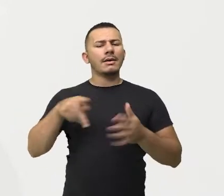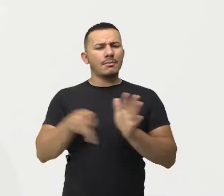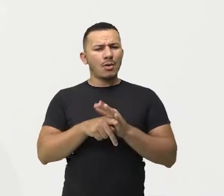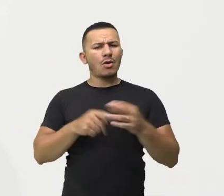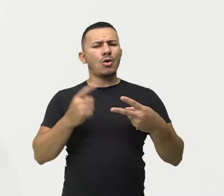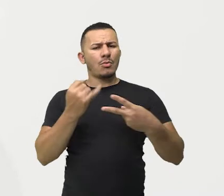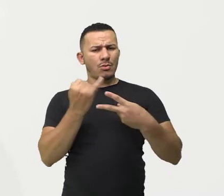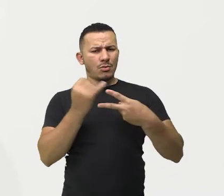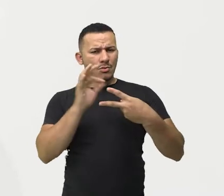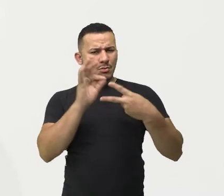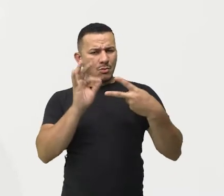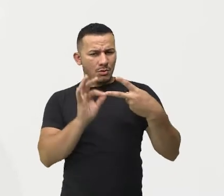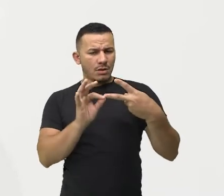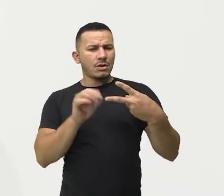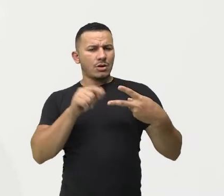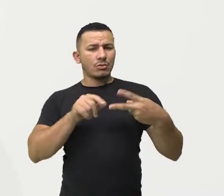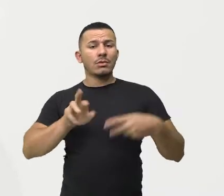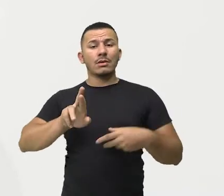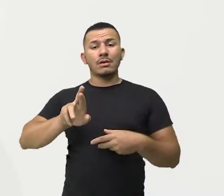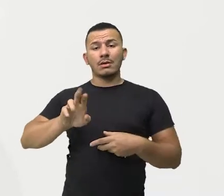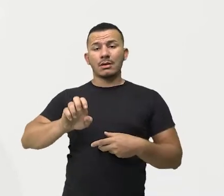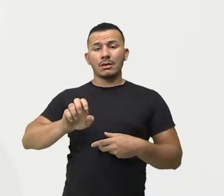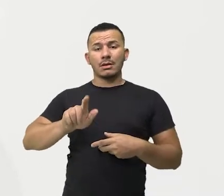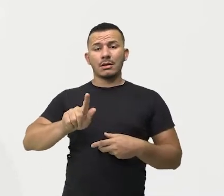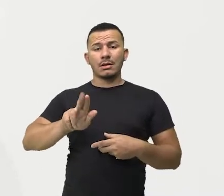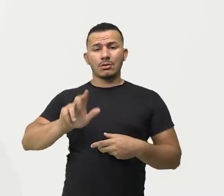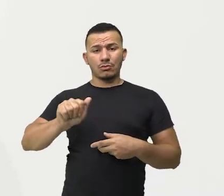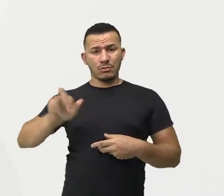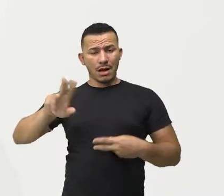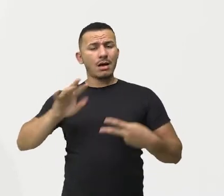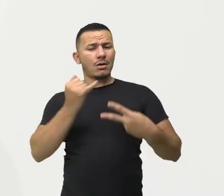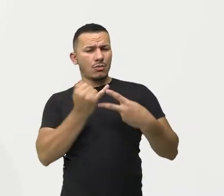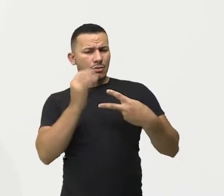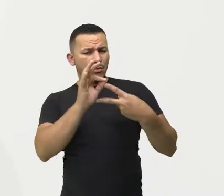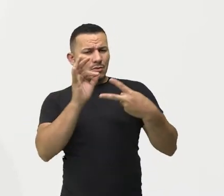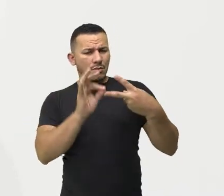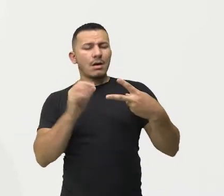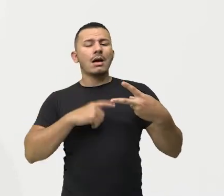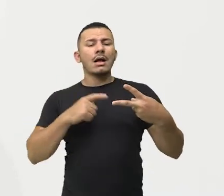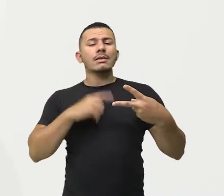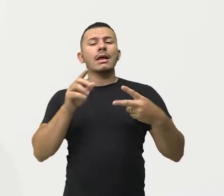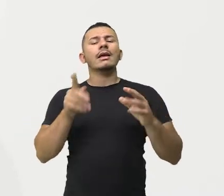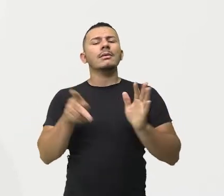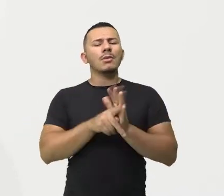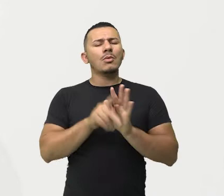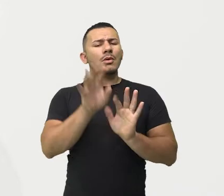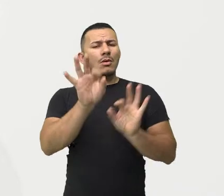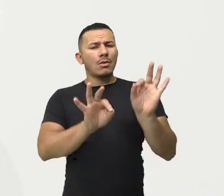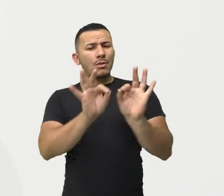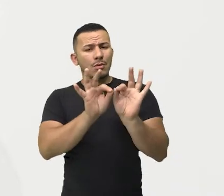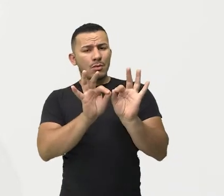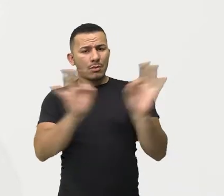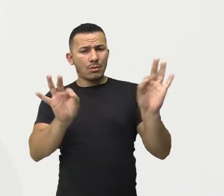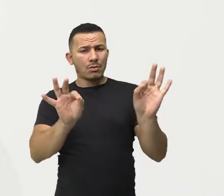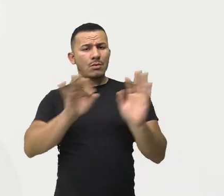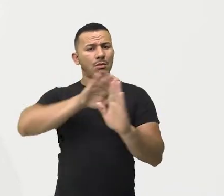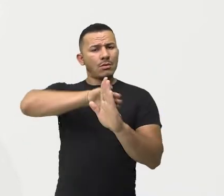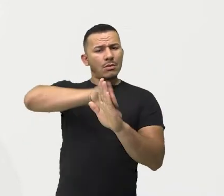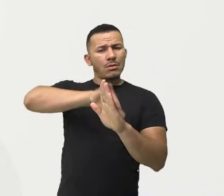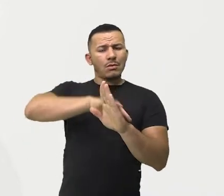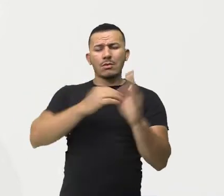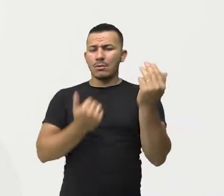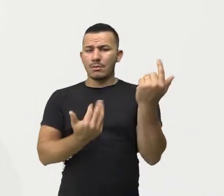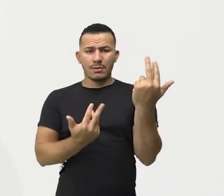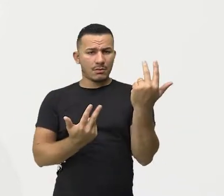polígonos regulares, olha, polígonos regulares, o número de eixos de simetria é igual ao número de lados